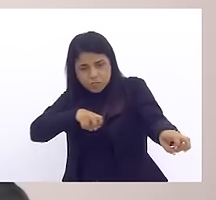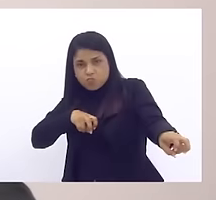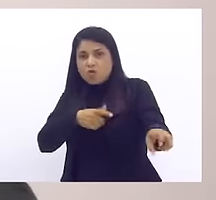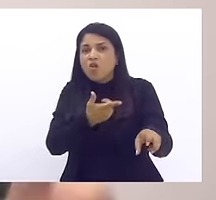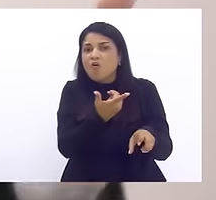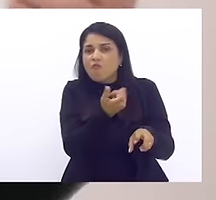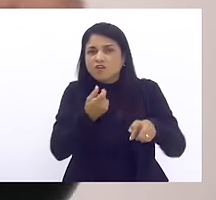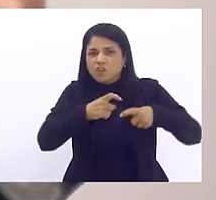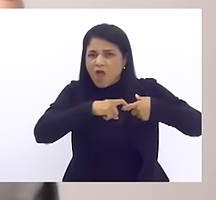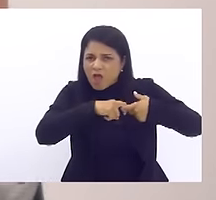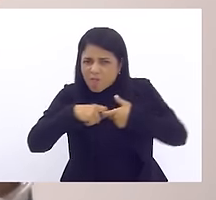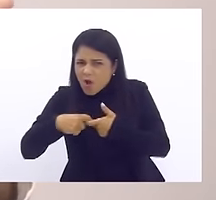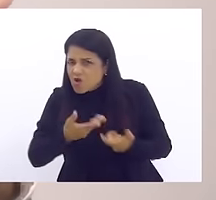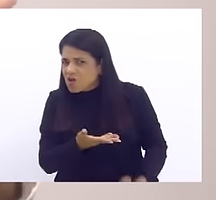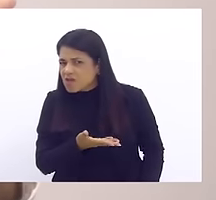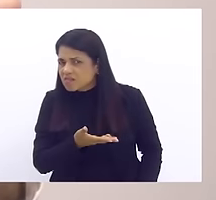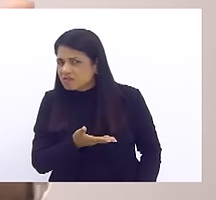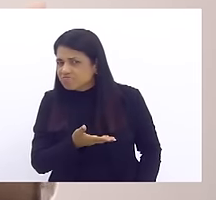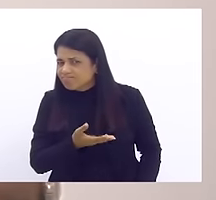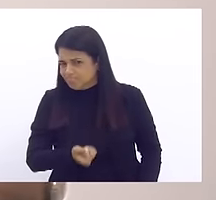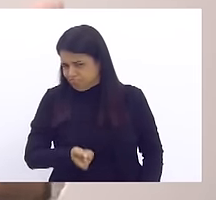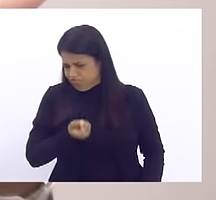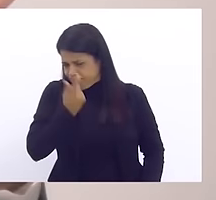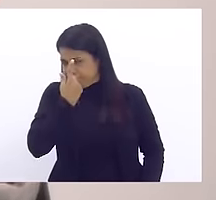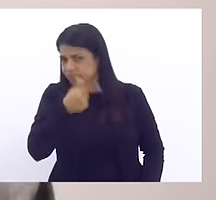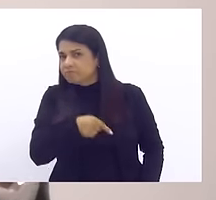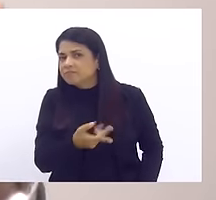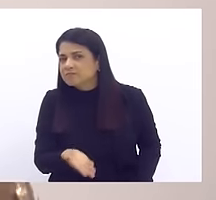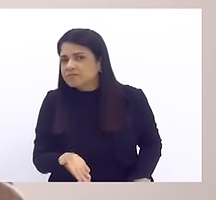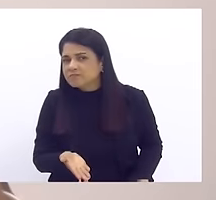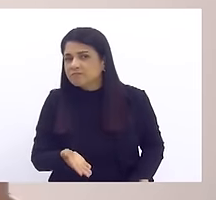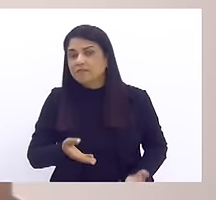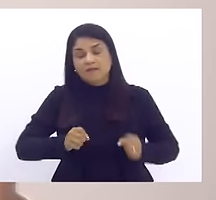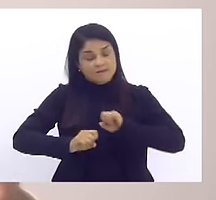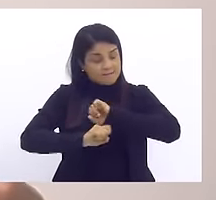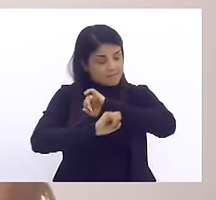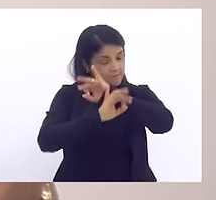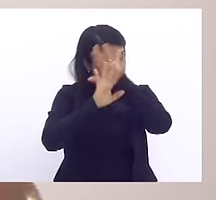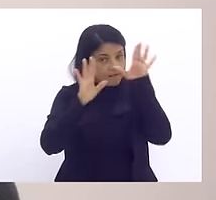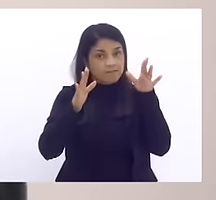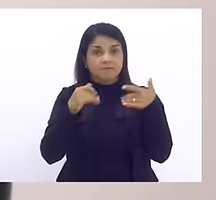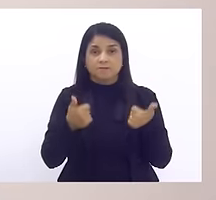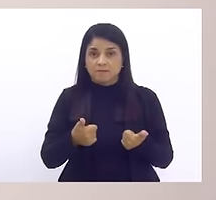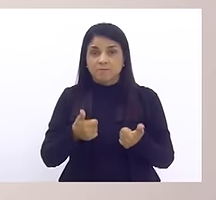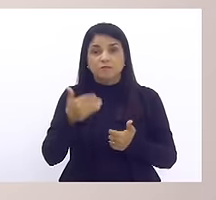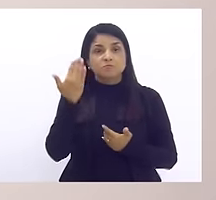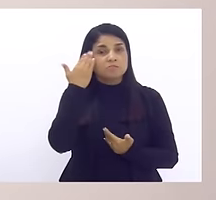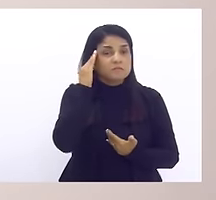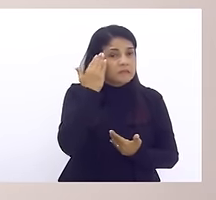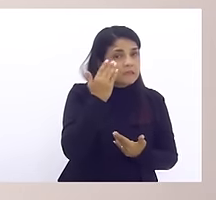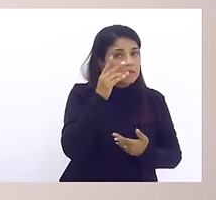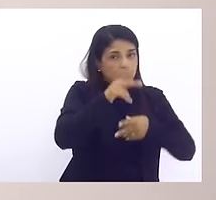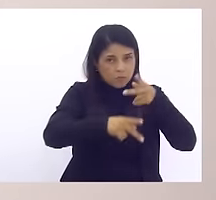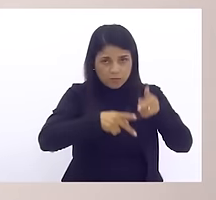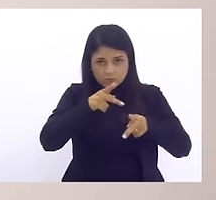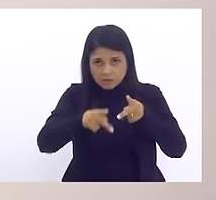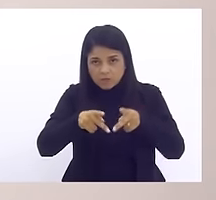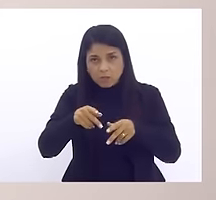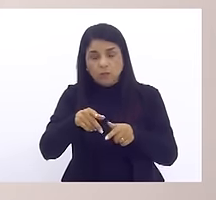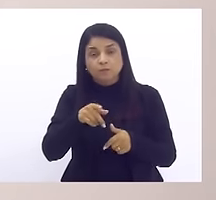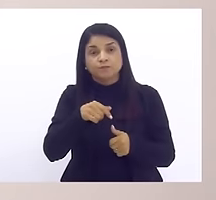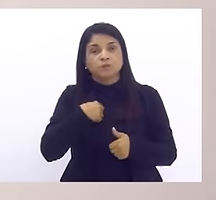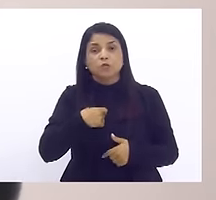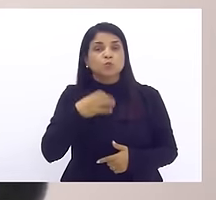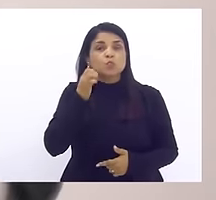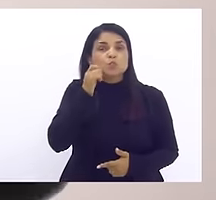por isso que a gente tá aqui é bom esclarecer isso para que as pessoas entendam para nós não interessa